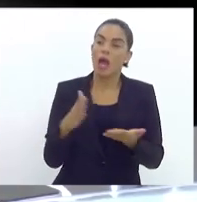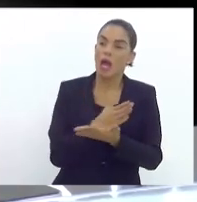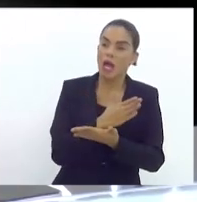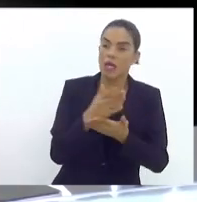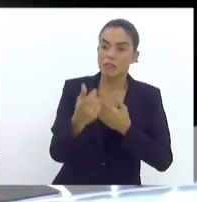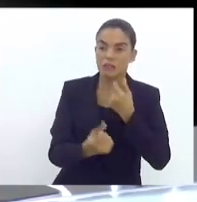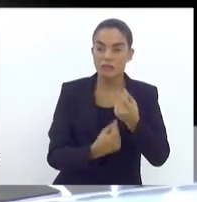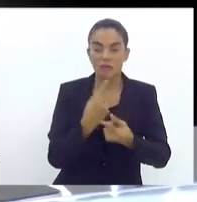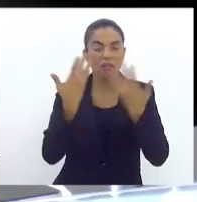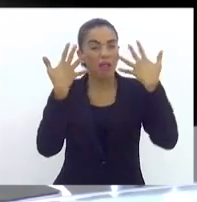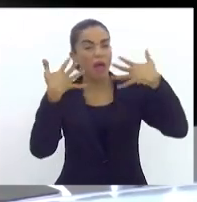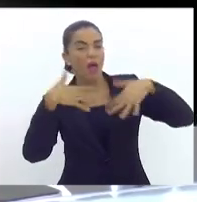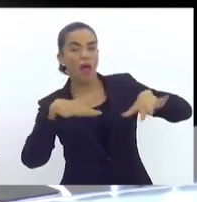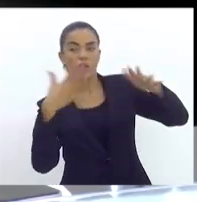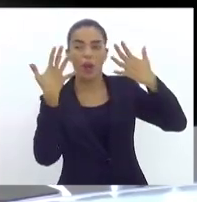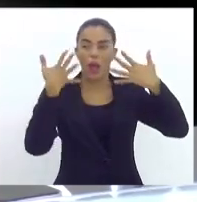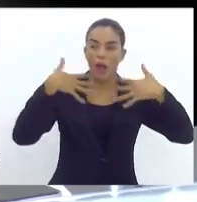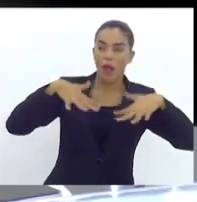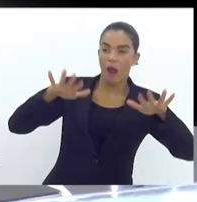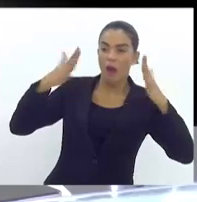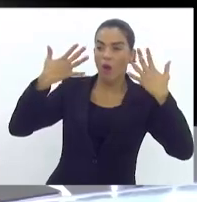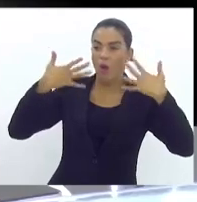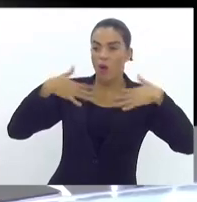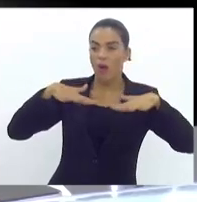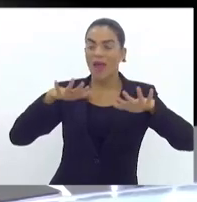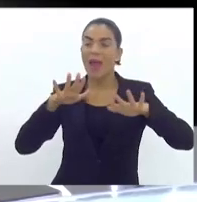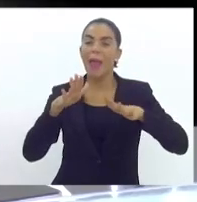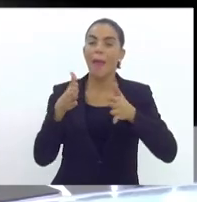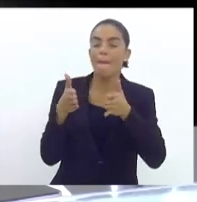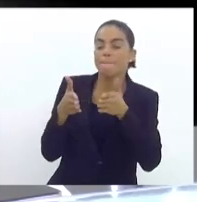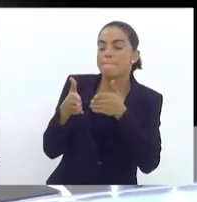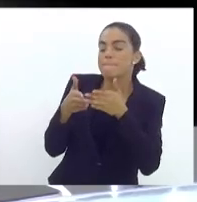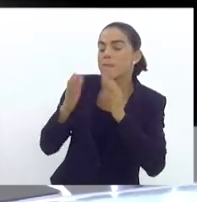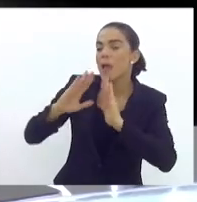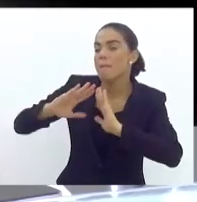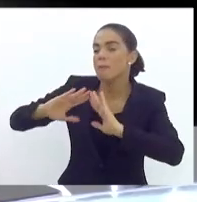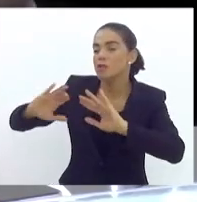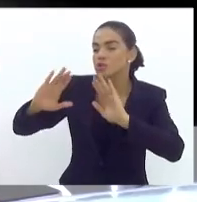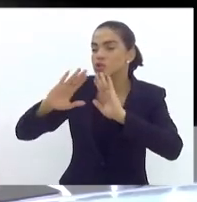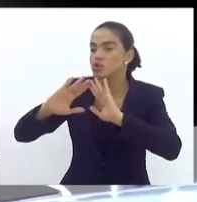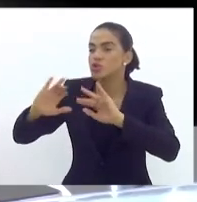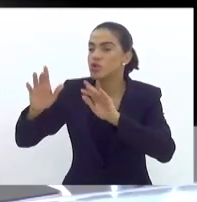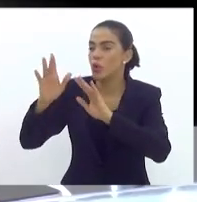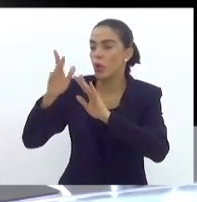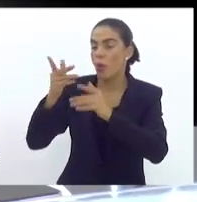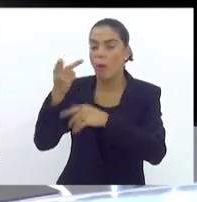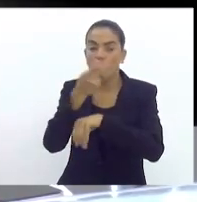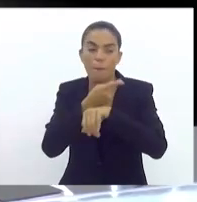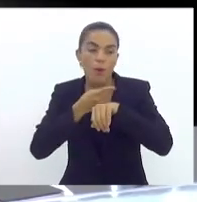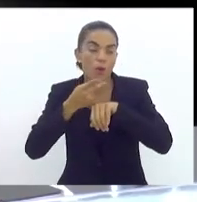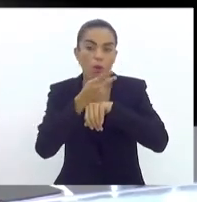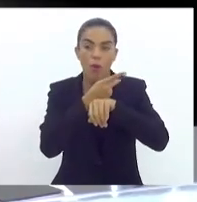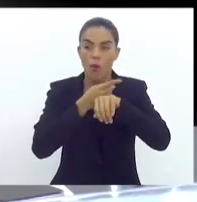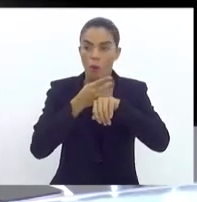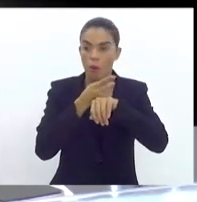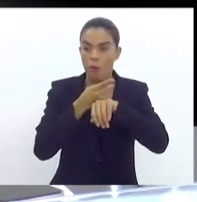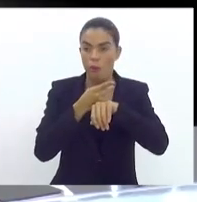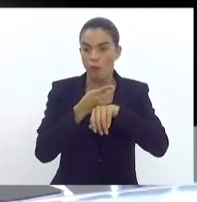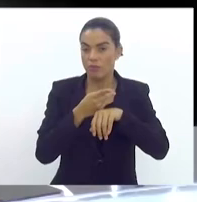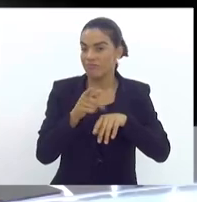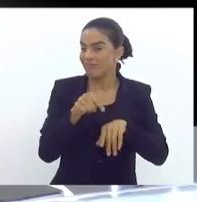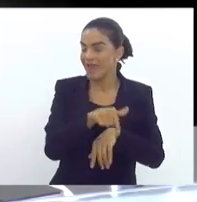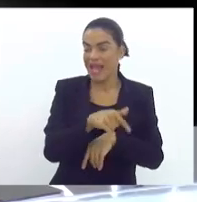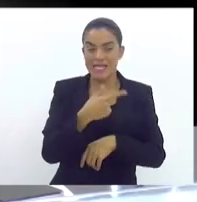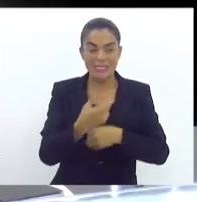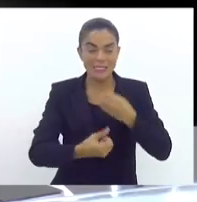mataram naturaliza né o famoso é pediu procurou foi atrás essas